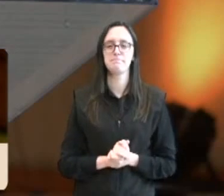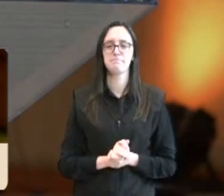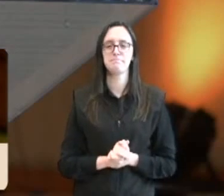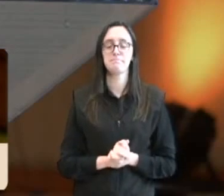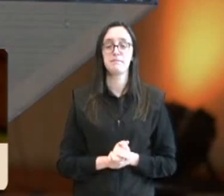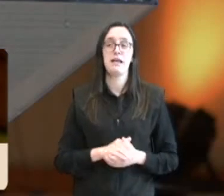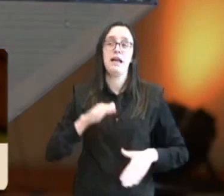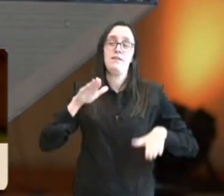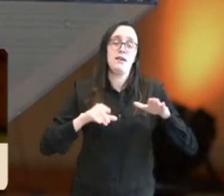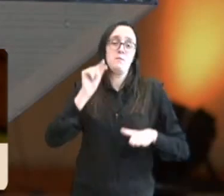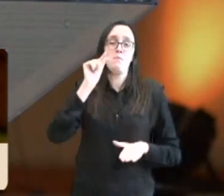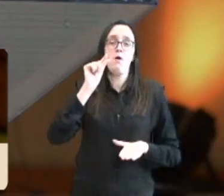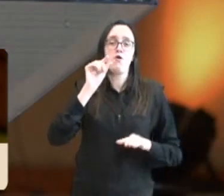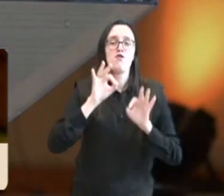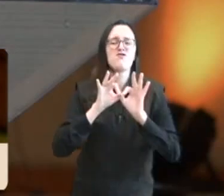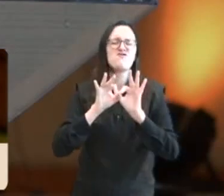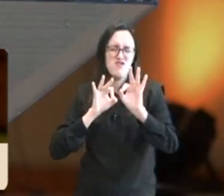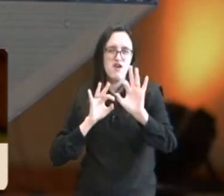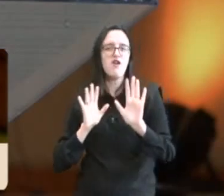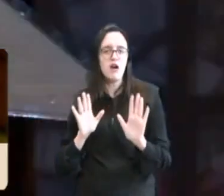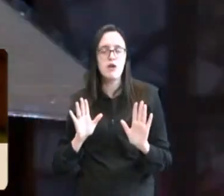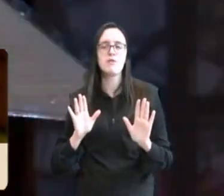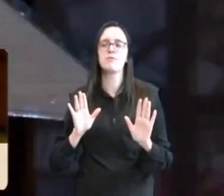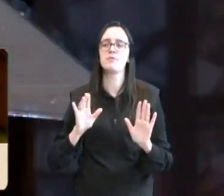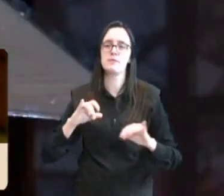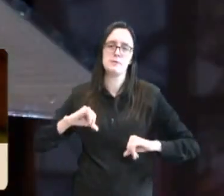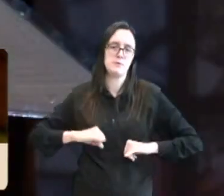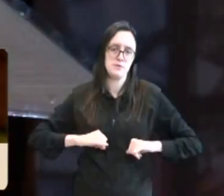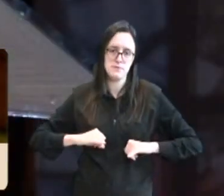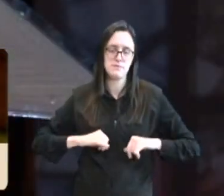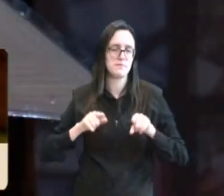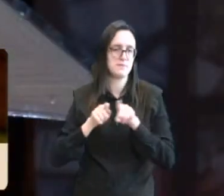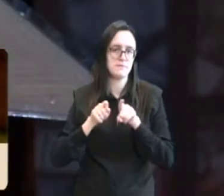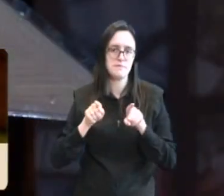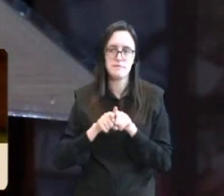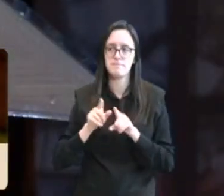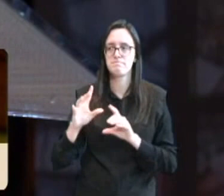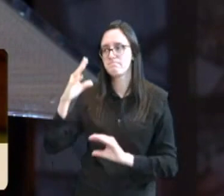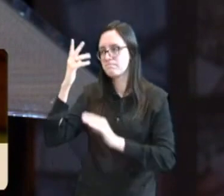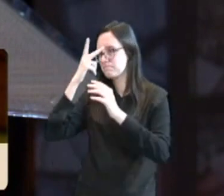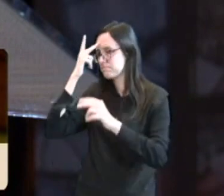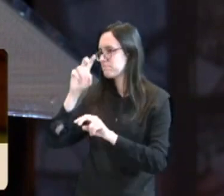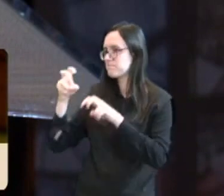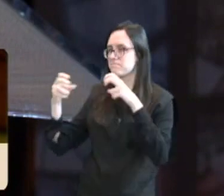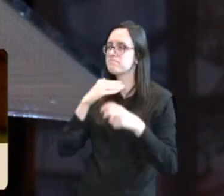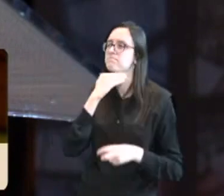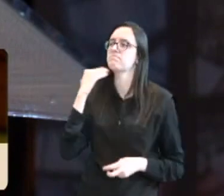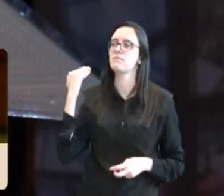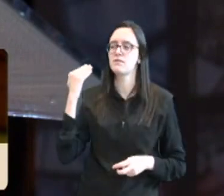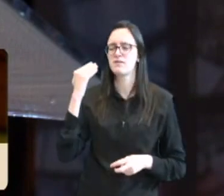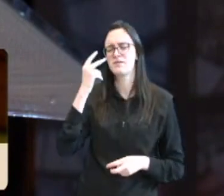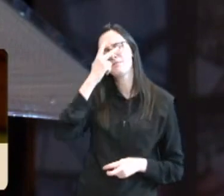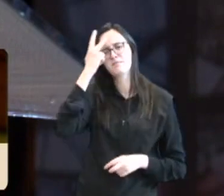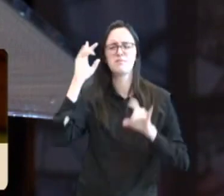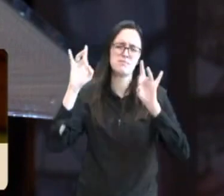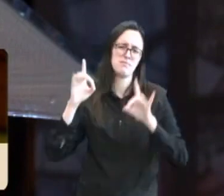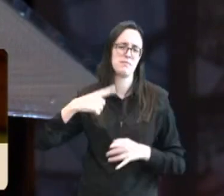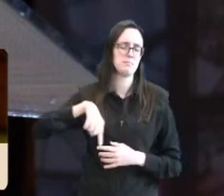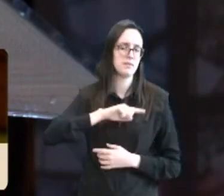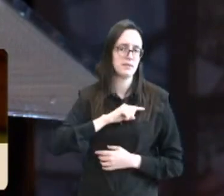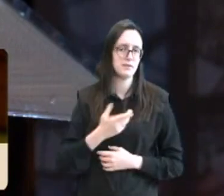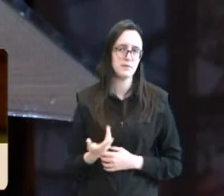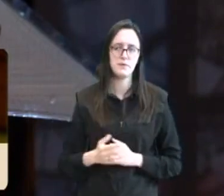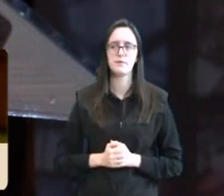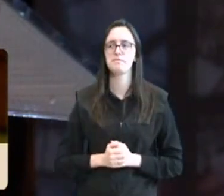mesmo um pouco ausente, sofrendo aí a perda de tanta gente querida, né? De tanta